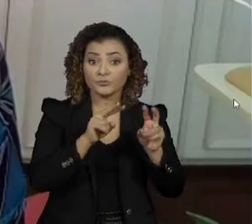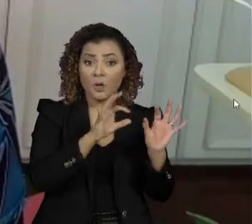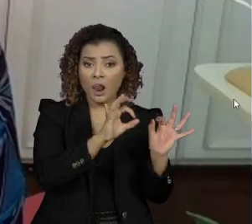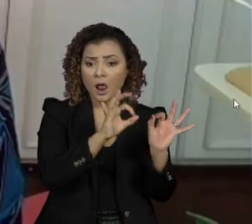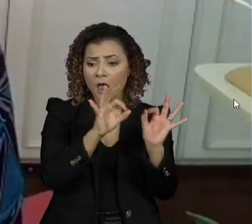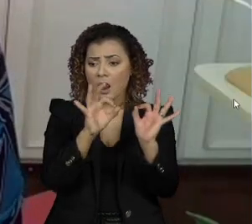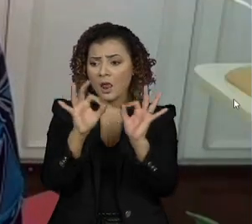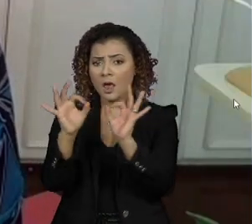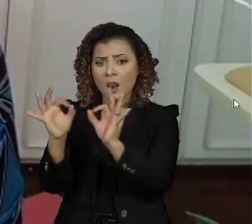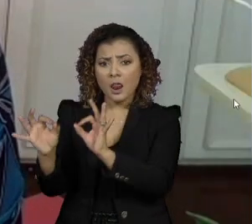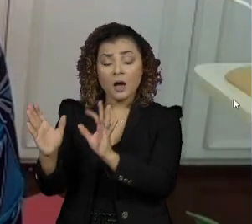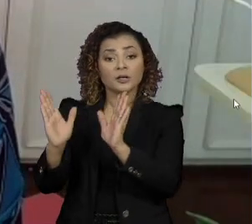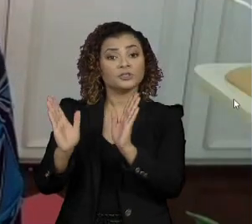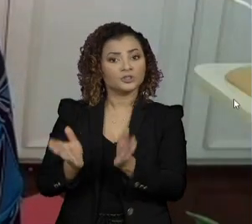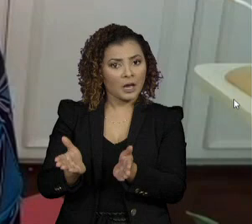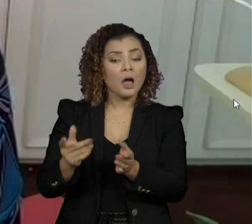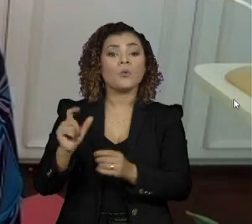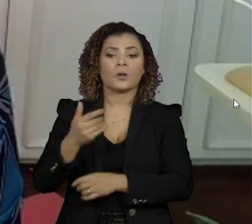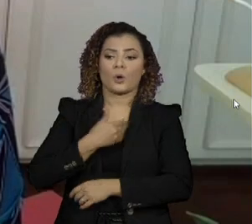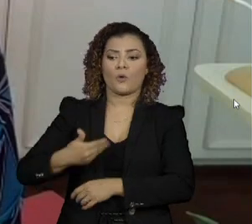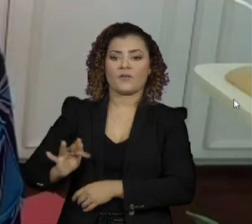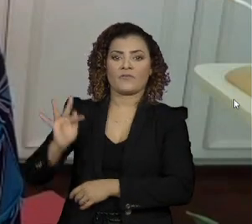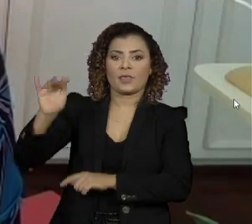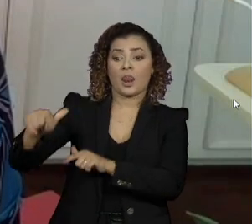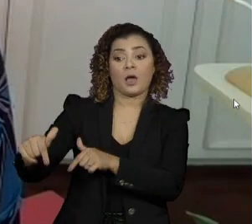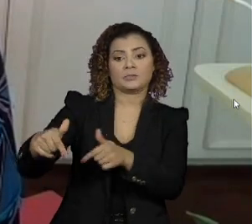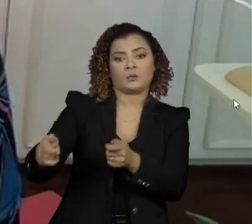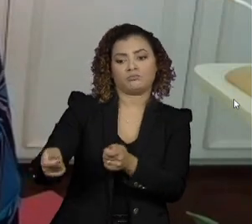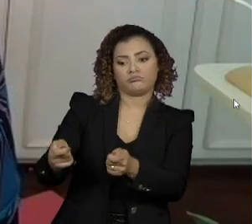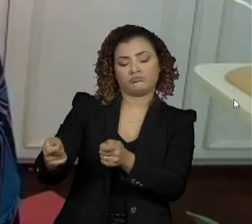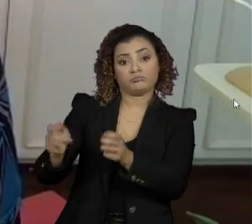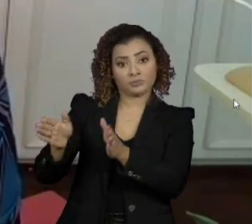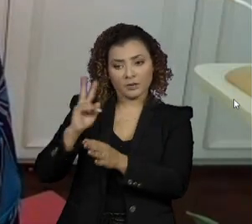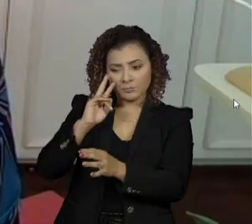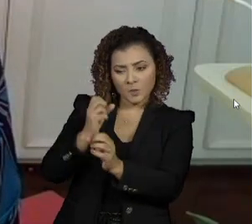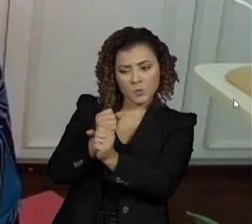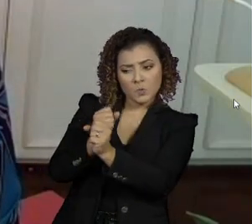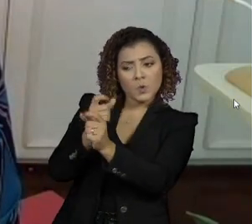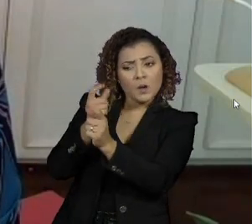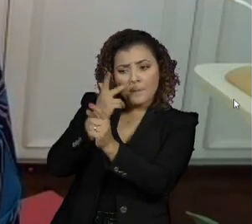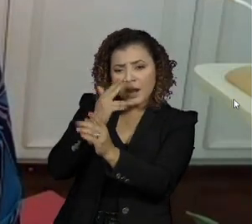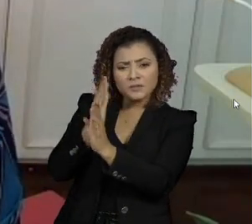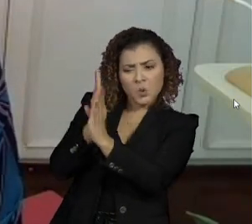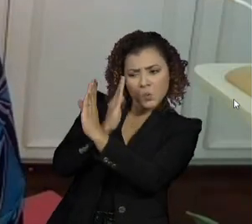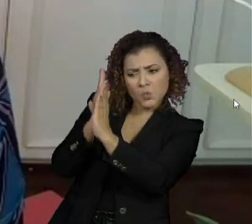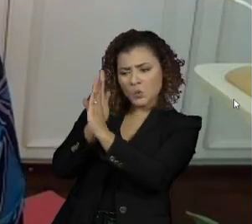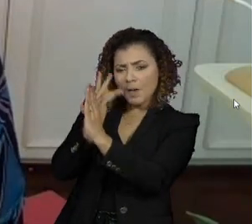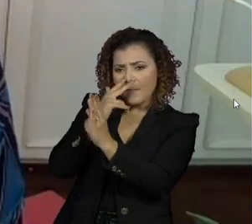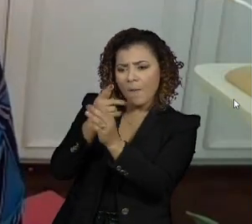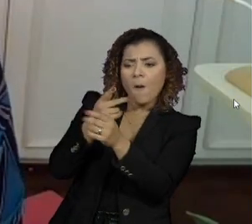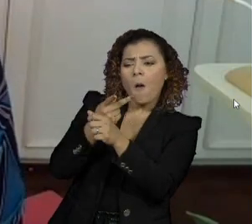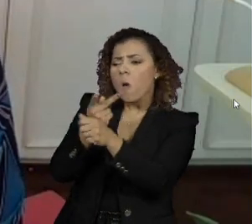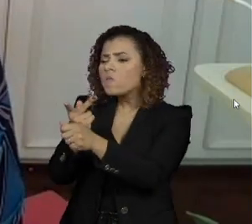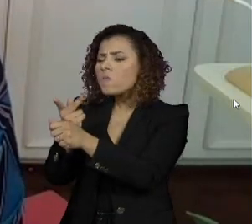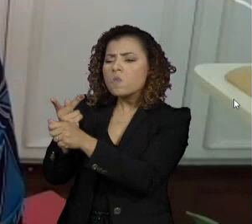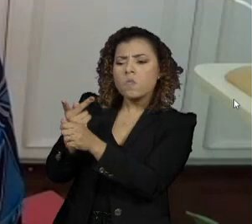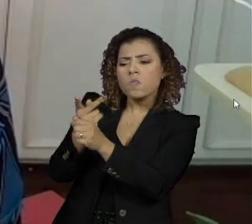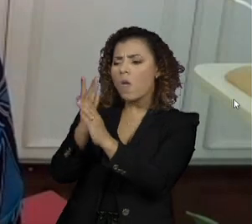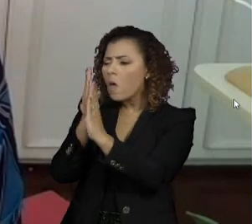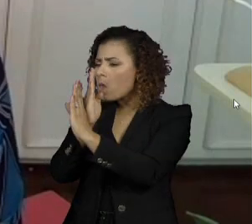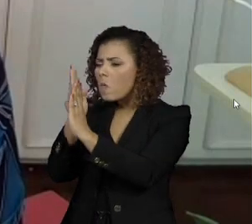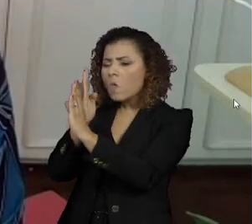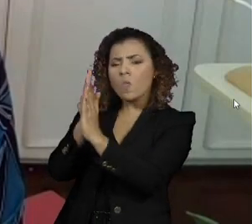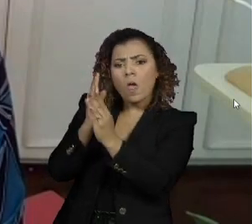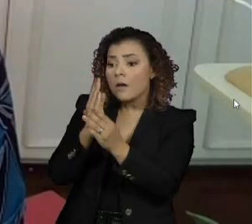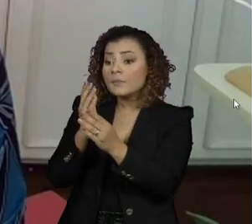acompanhado a resposta federal à pandemia e também as respostas estaduais desde o início, desde março